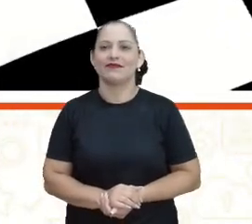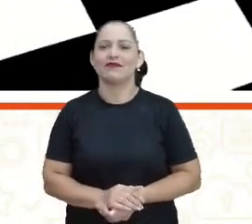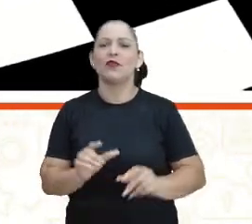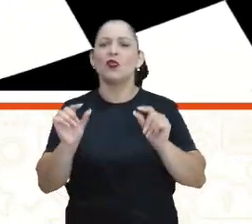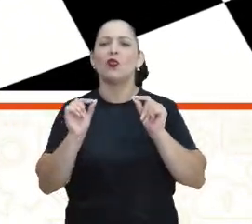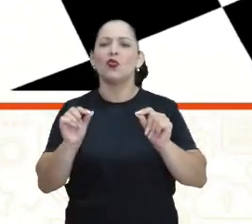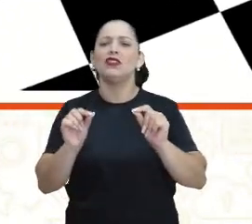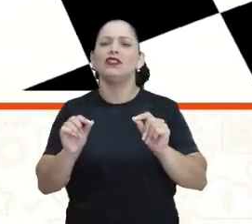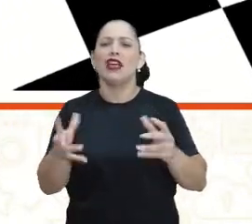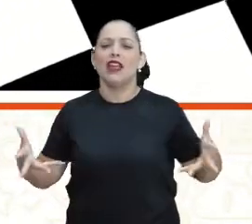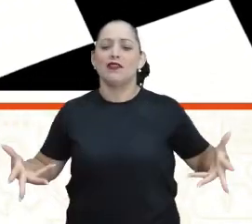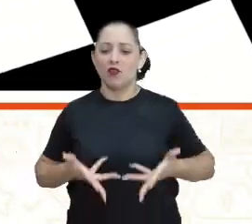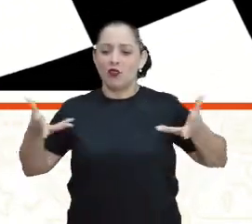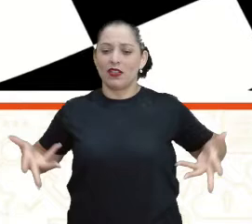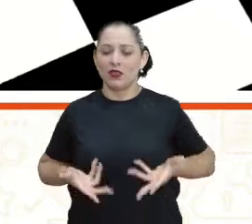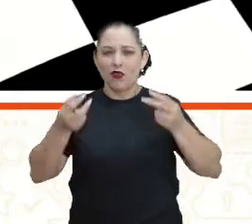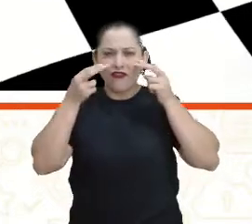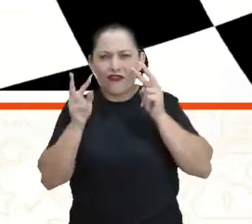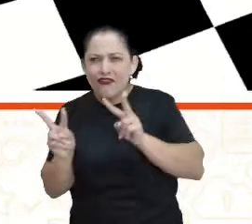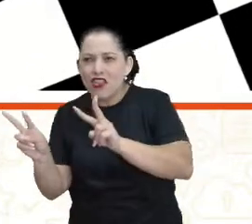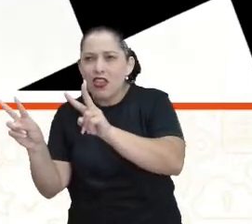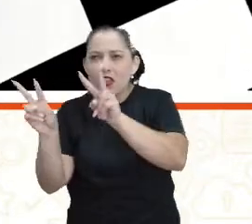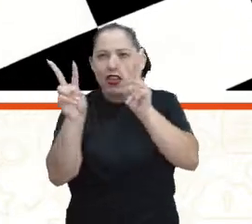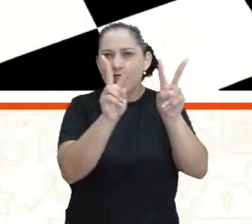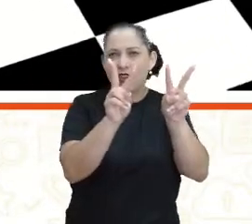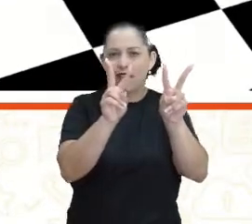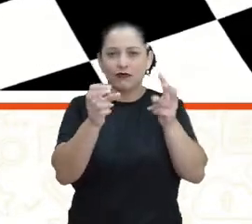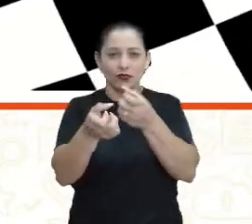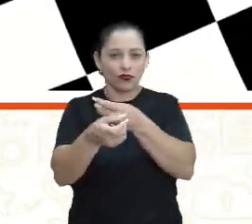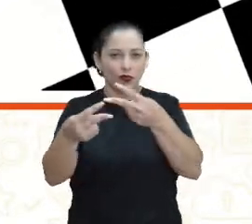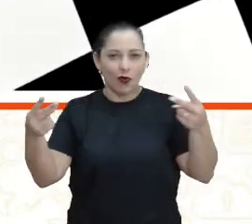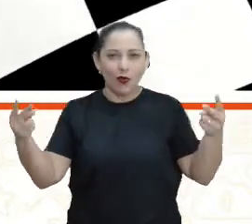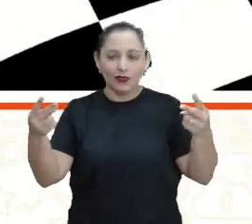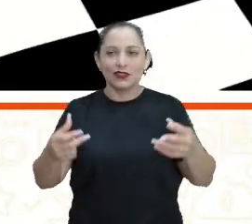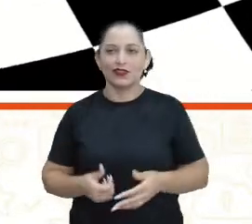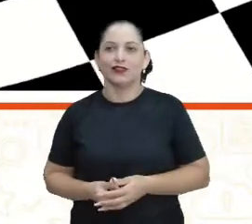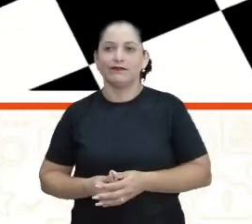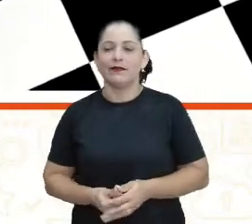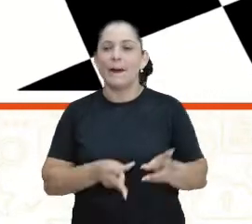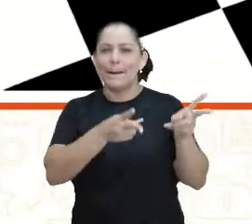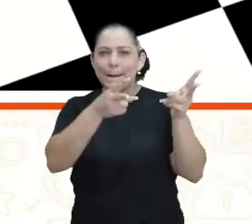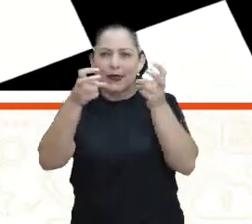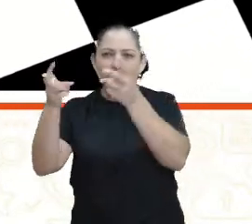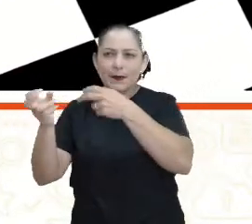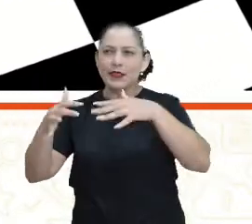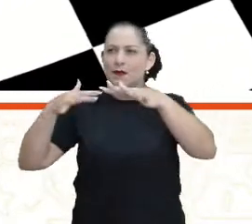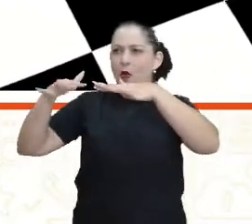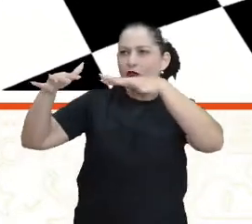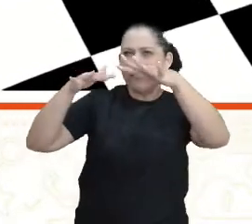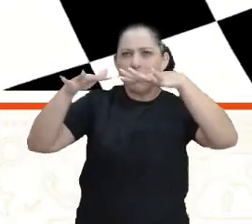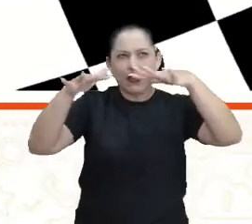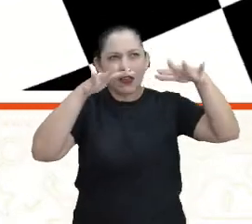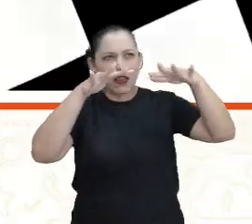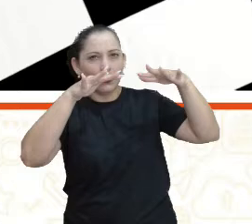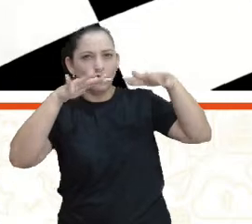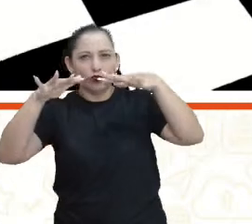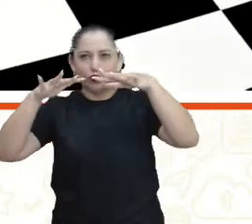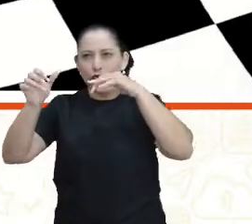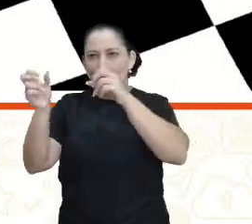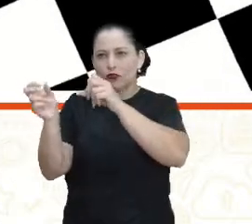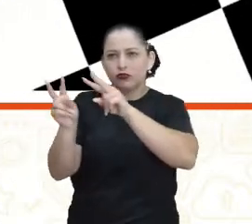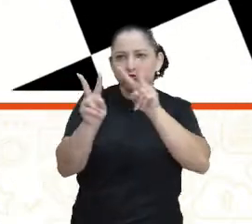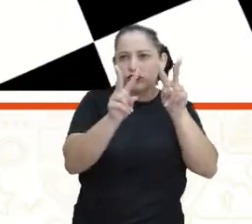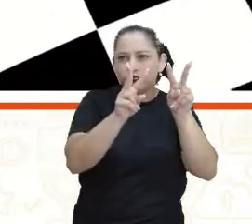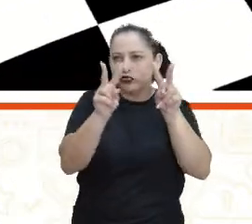Contrastes, né? Estimulação visual. É interessante que ele perceba esse movimento e que a gente